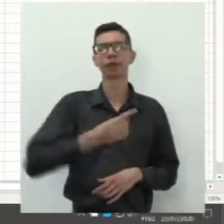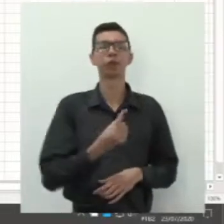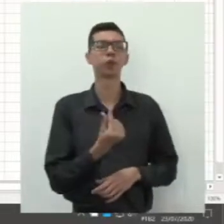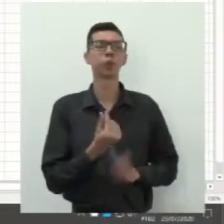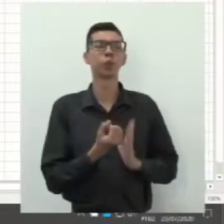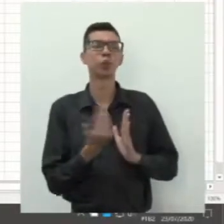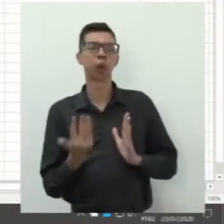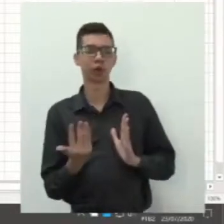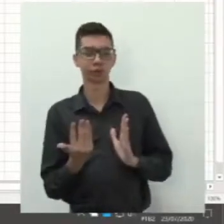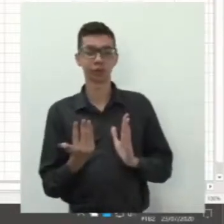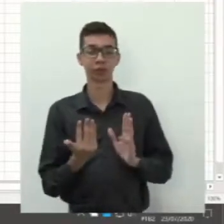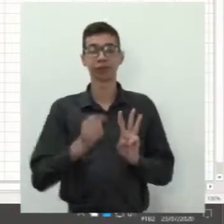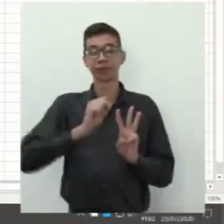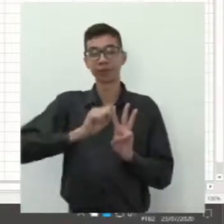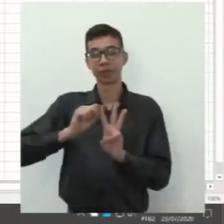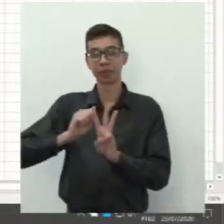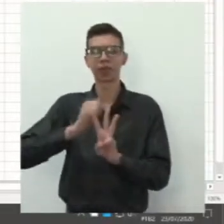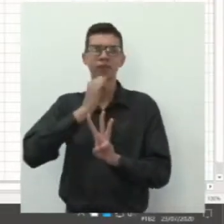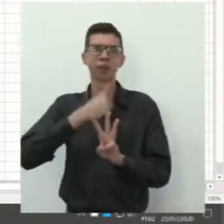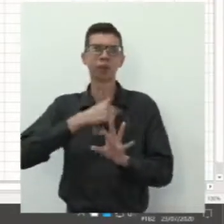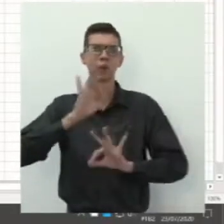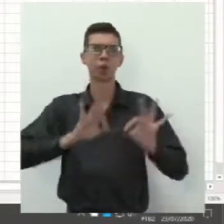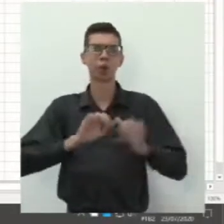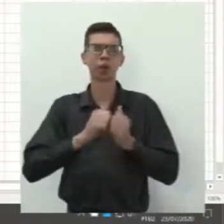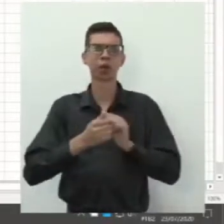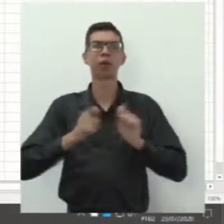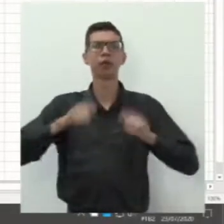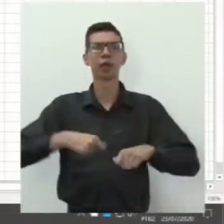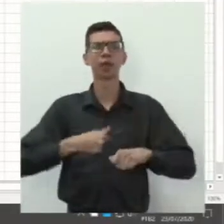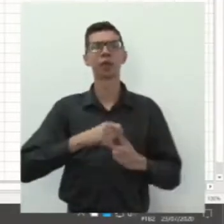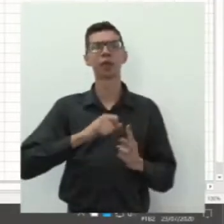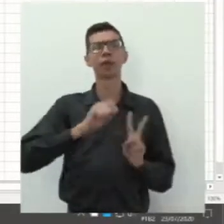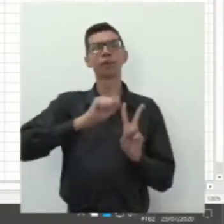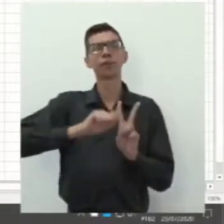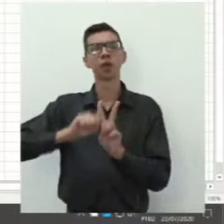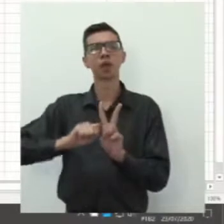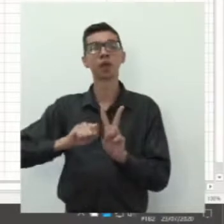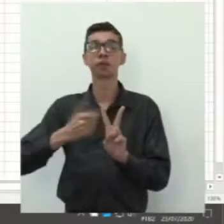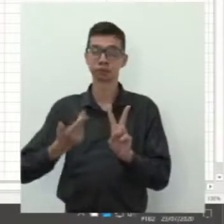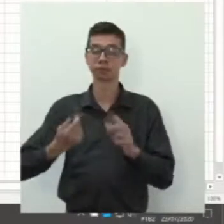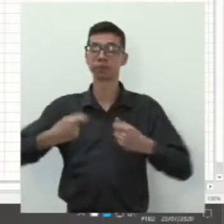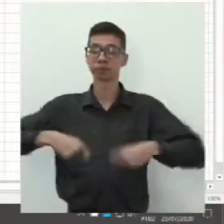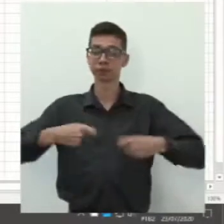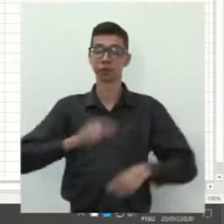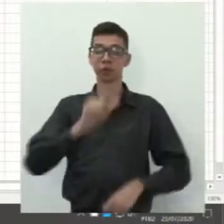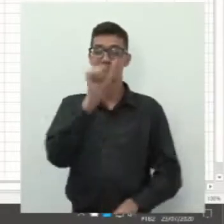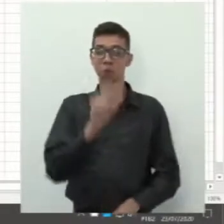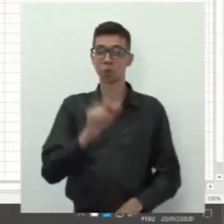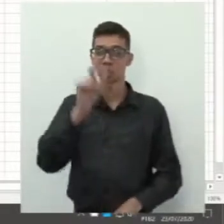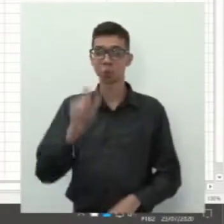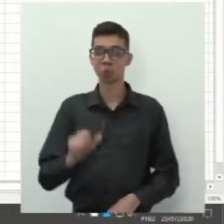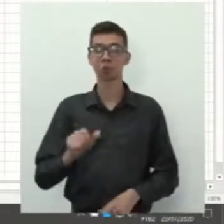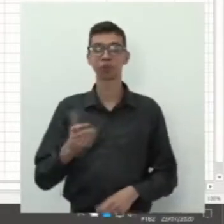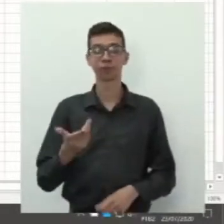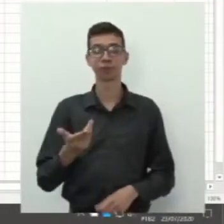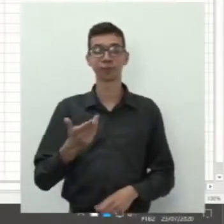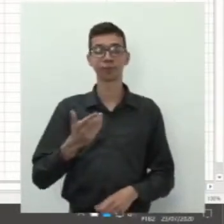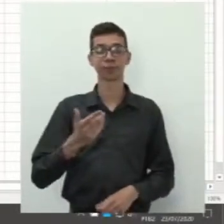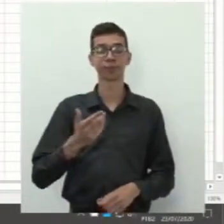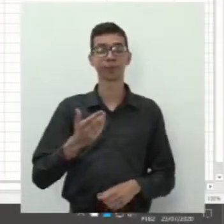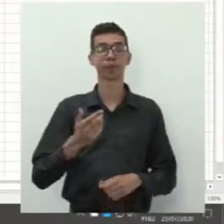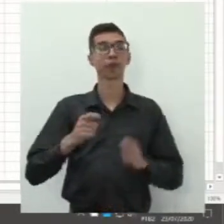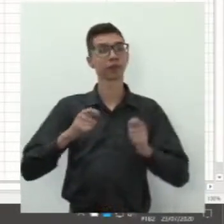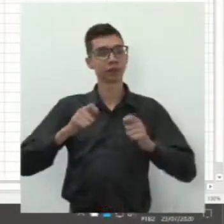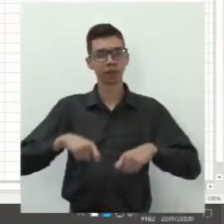quero colocar por bimestre, na verdade. Então, eu vou ter que colocar mais colunas. Você consegue inserir linhas e colunas aonde você